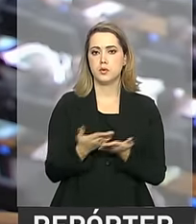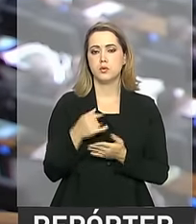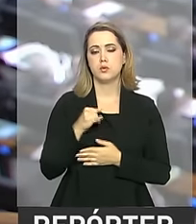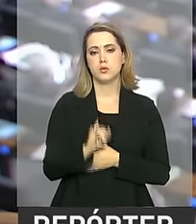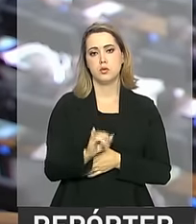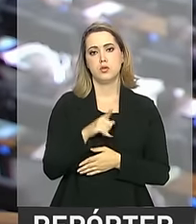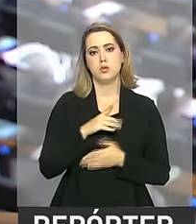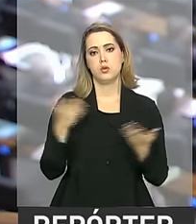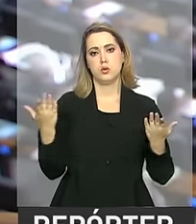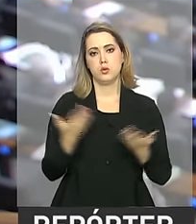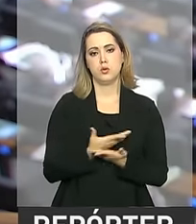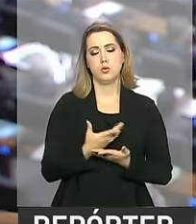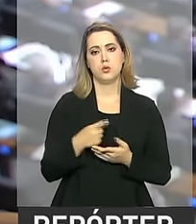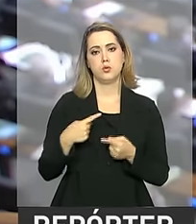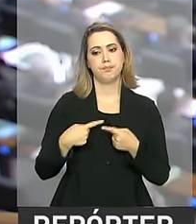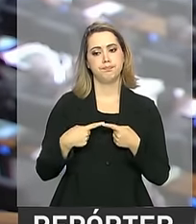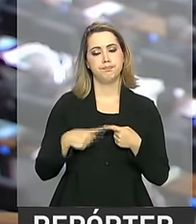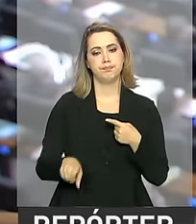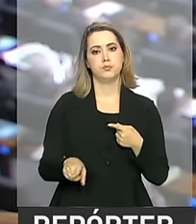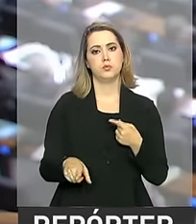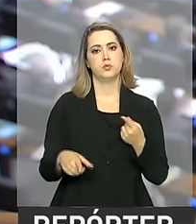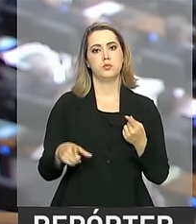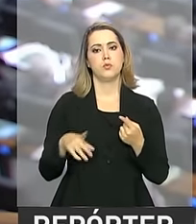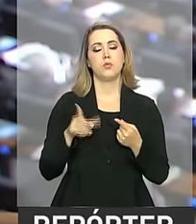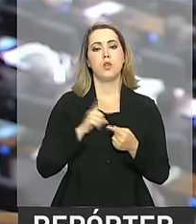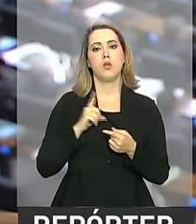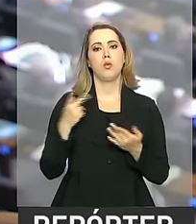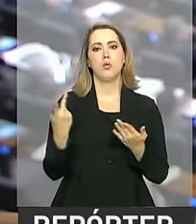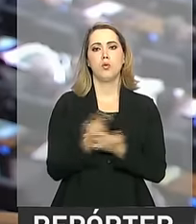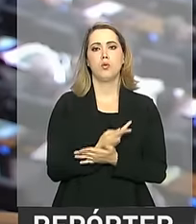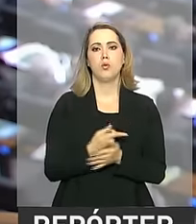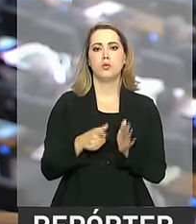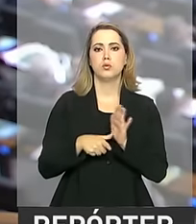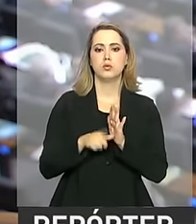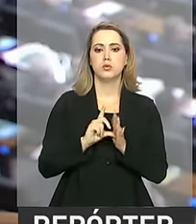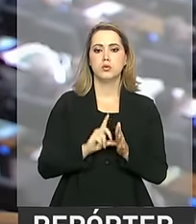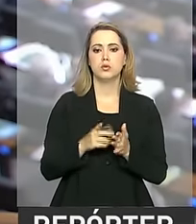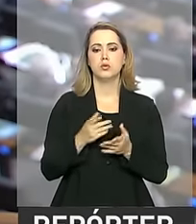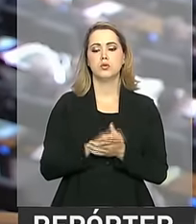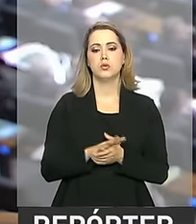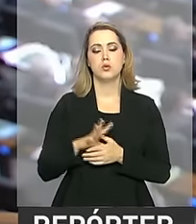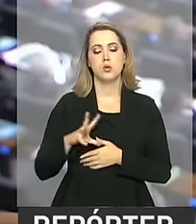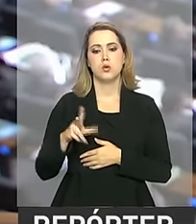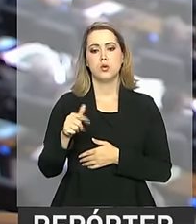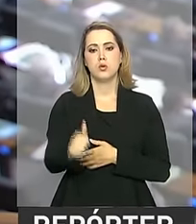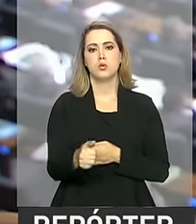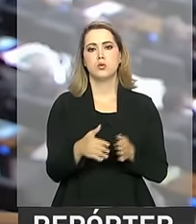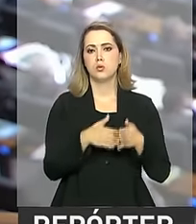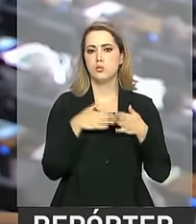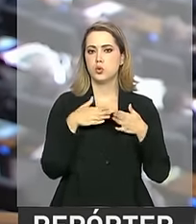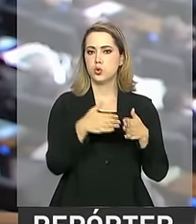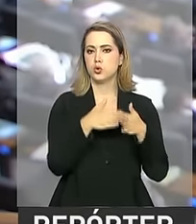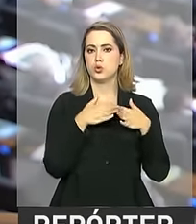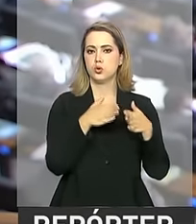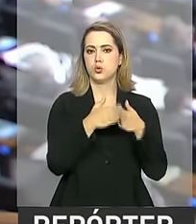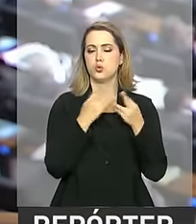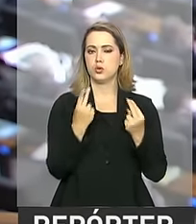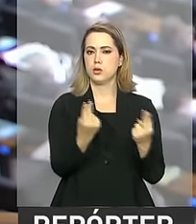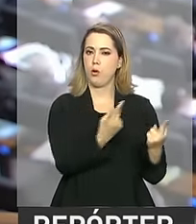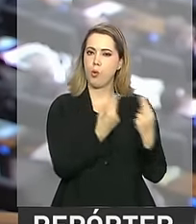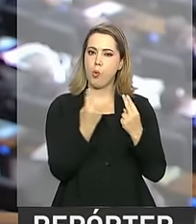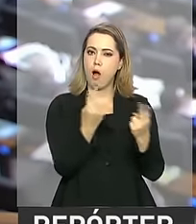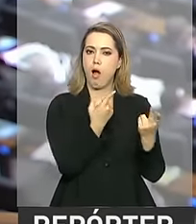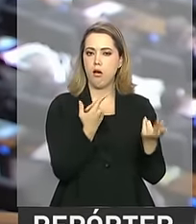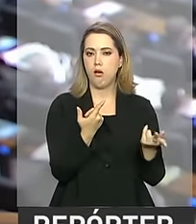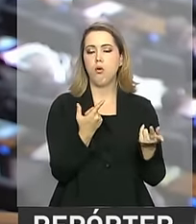esse requerimento seja rejeitado em plenário, o que ocorreu na sessão anterior, todas as solicitações da oposição que forem